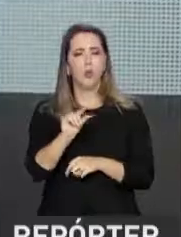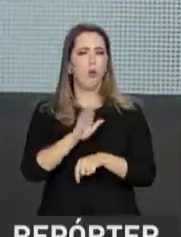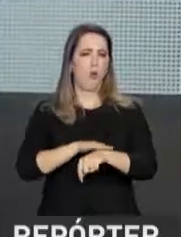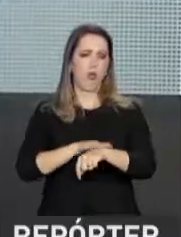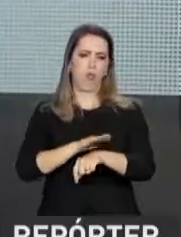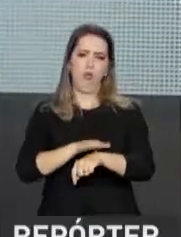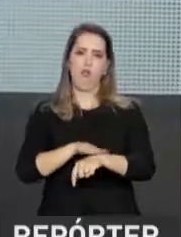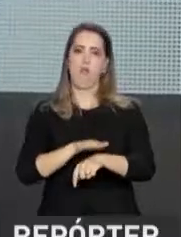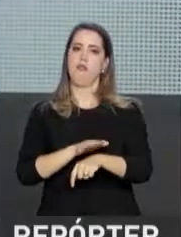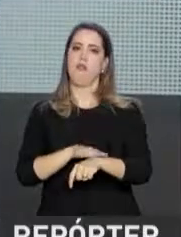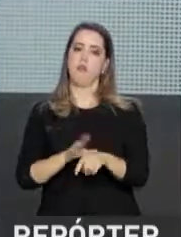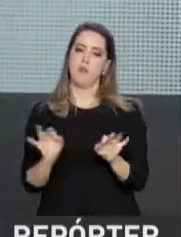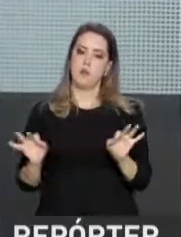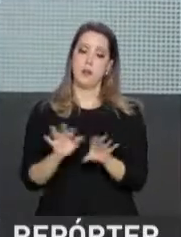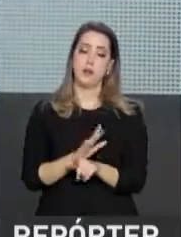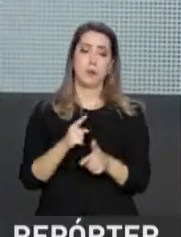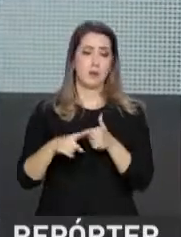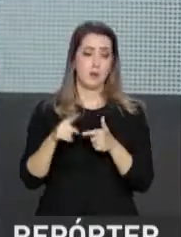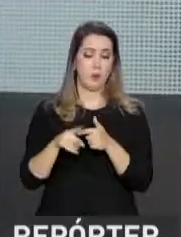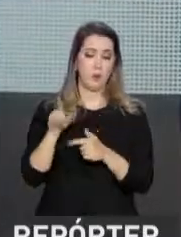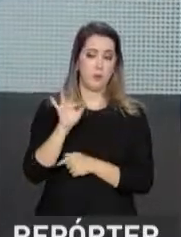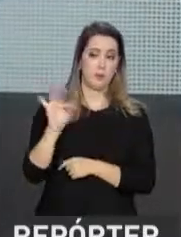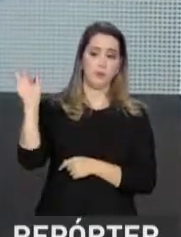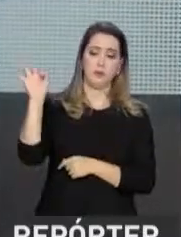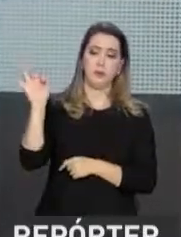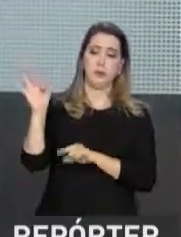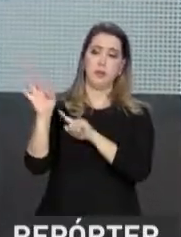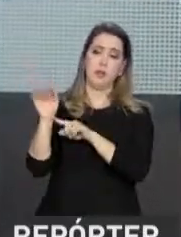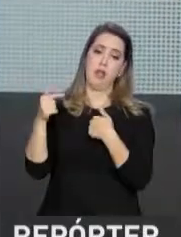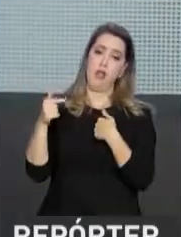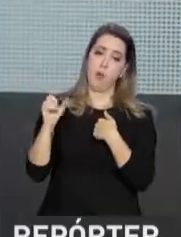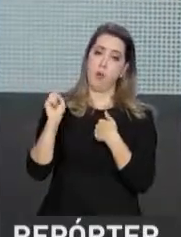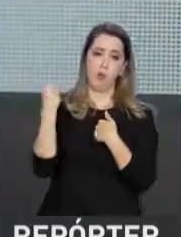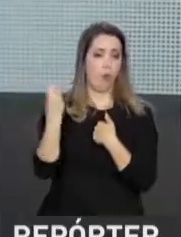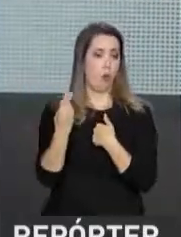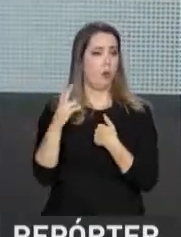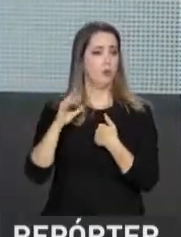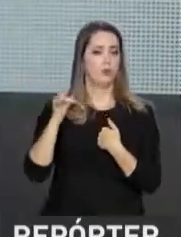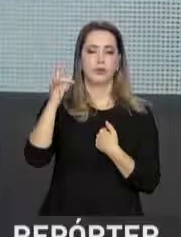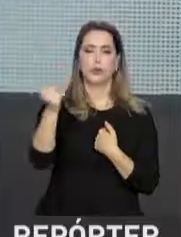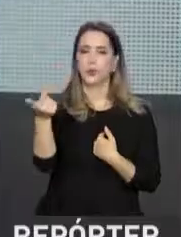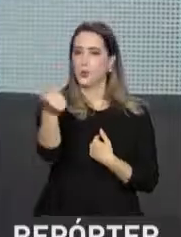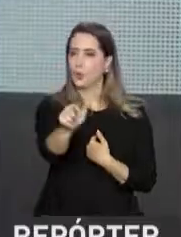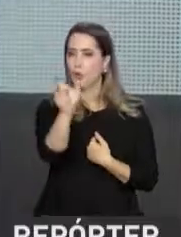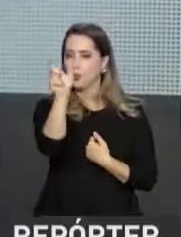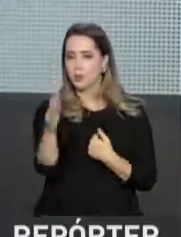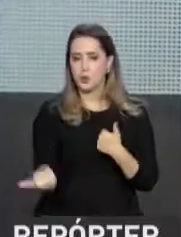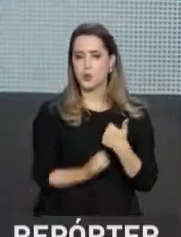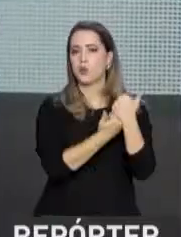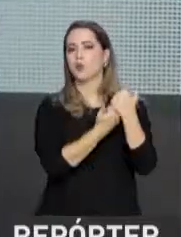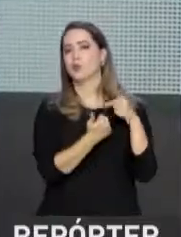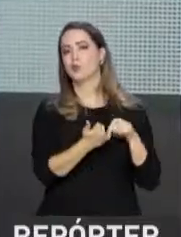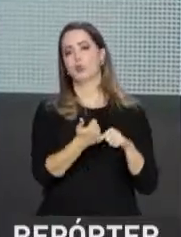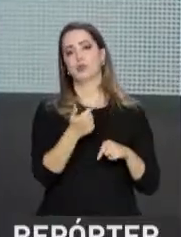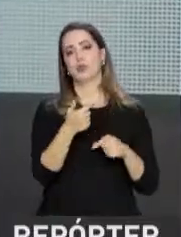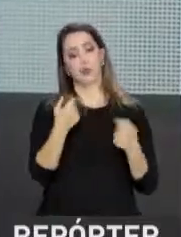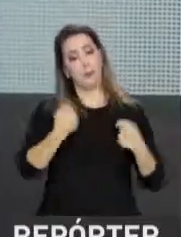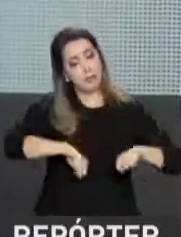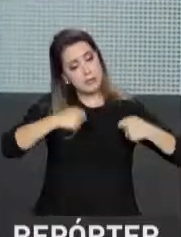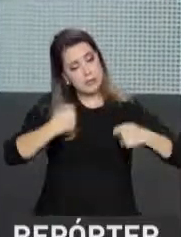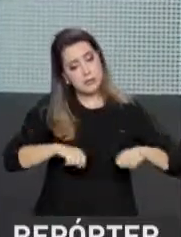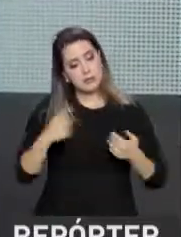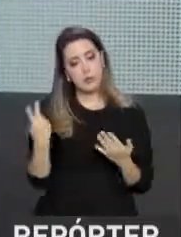esta questão federativa mas seja eu seja quem for é é a revisão da